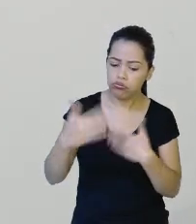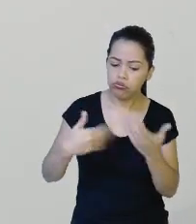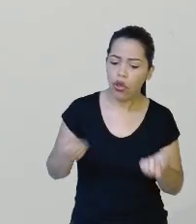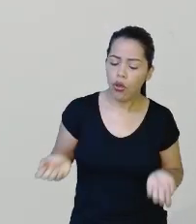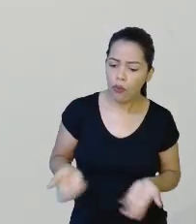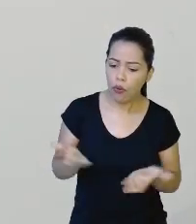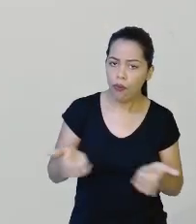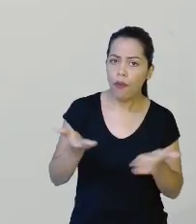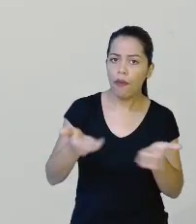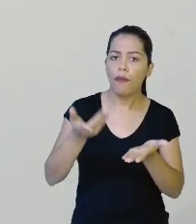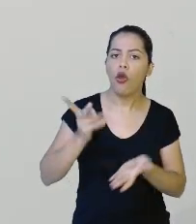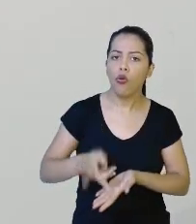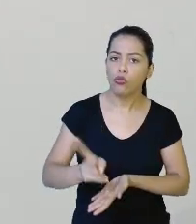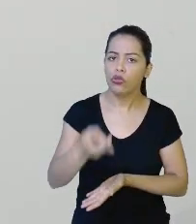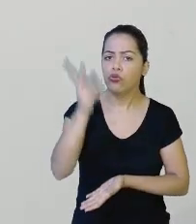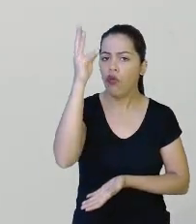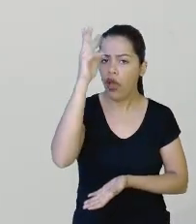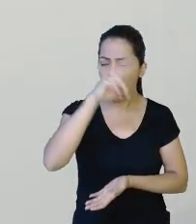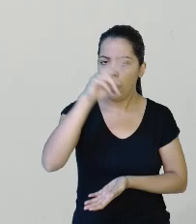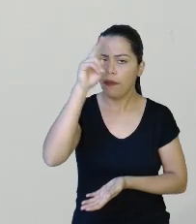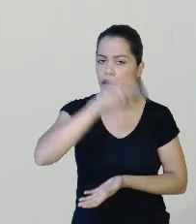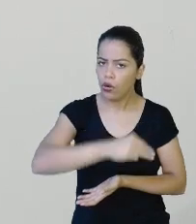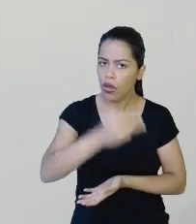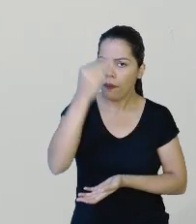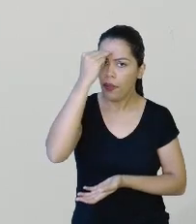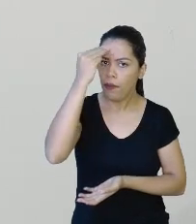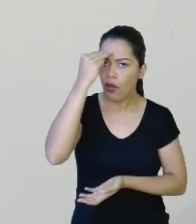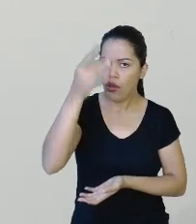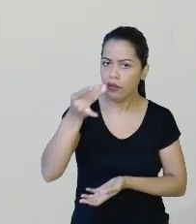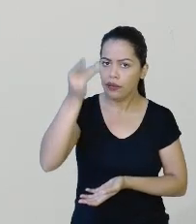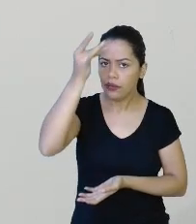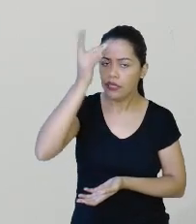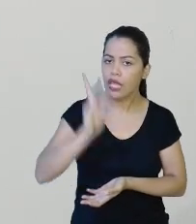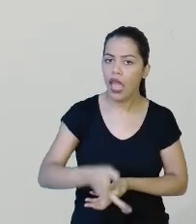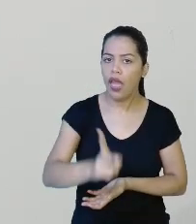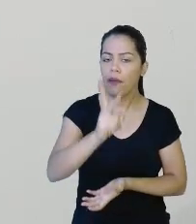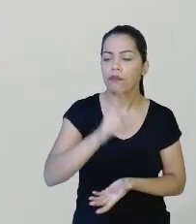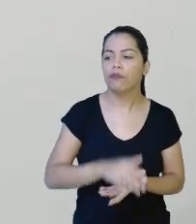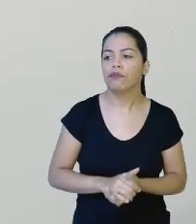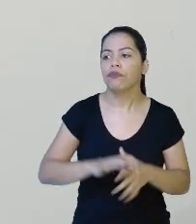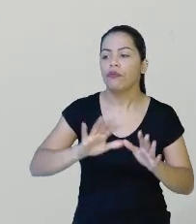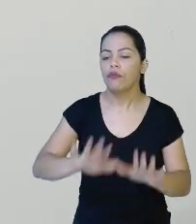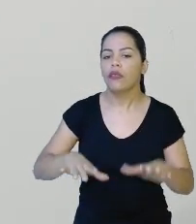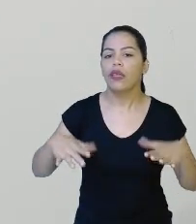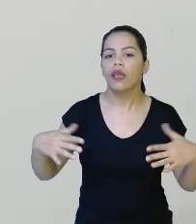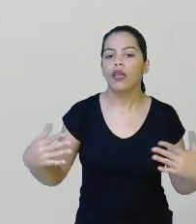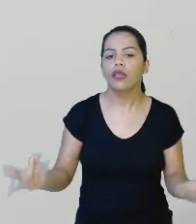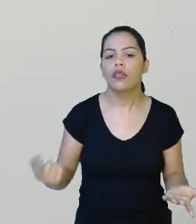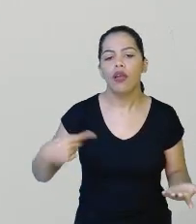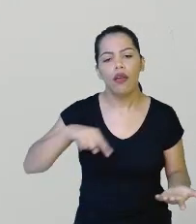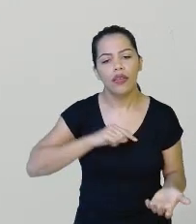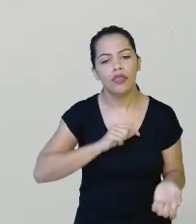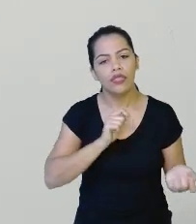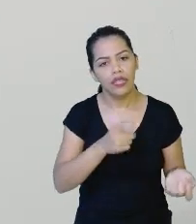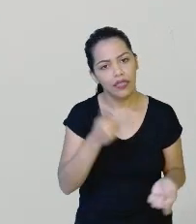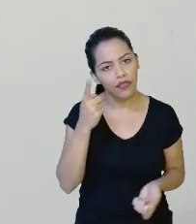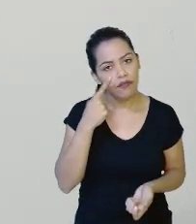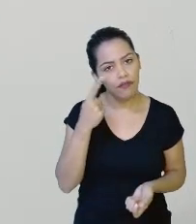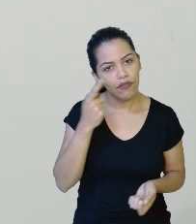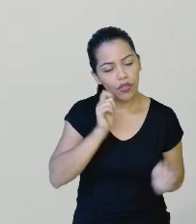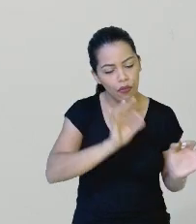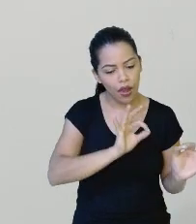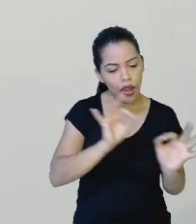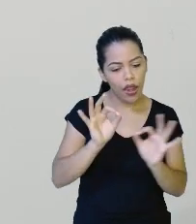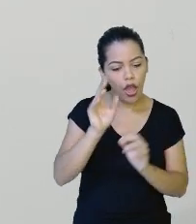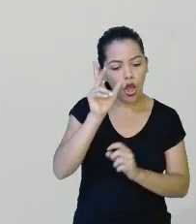Ok, então, fizemos um passeio aí pelos povos quilombolas, pelas comunidades quilombolas, conhecemos um pouquinho desse